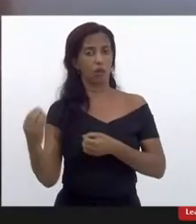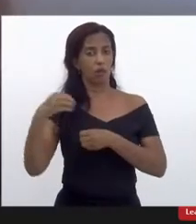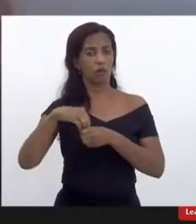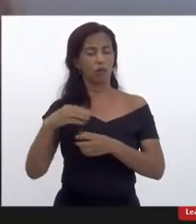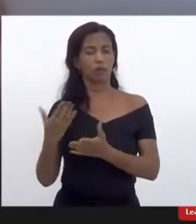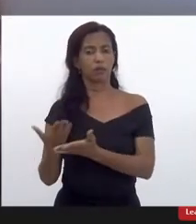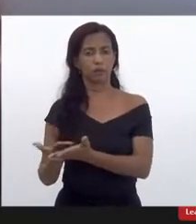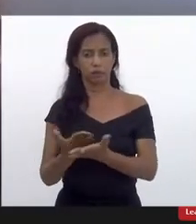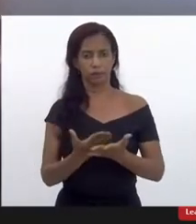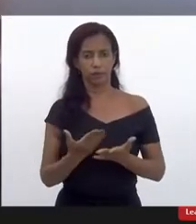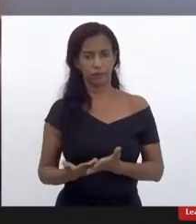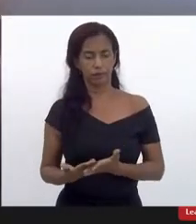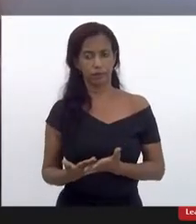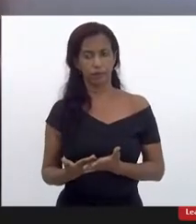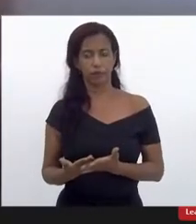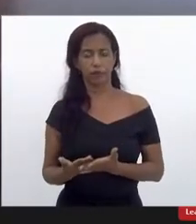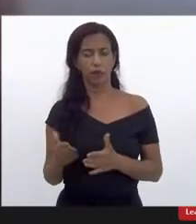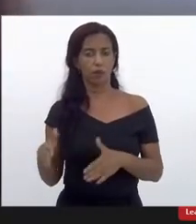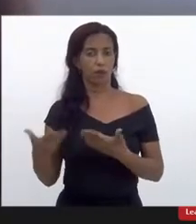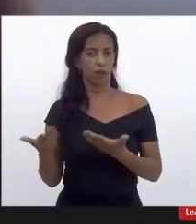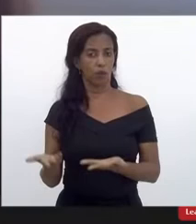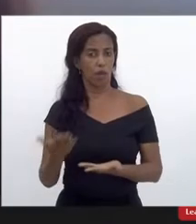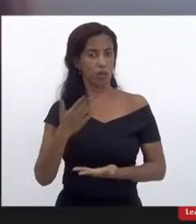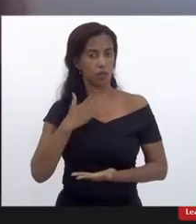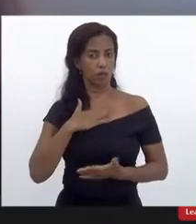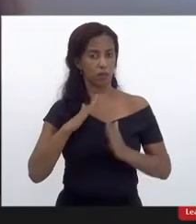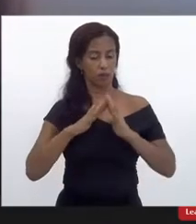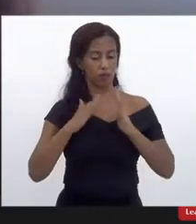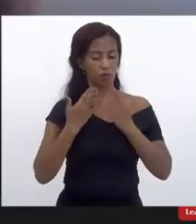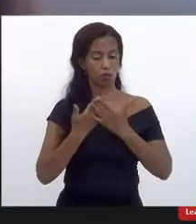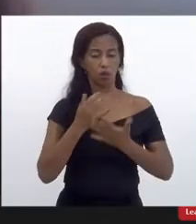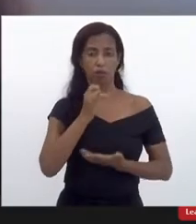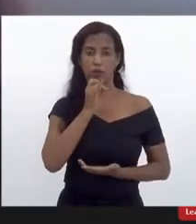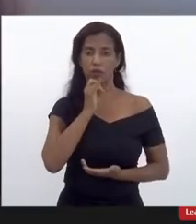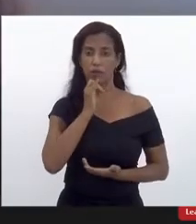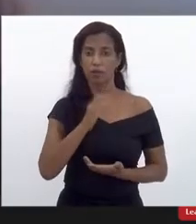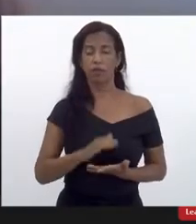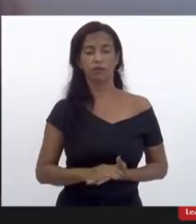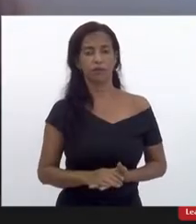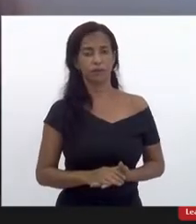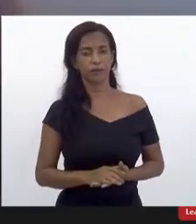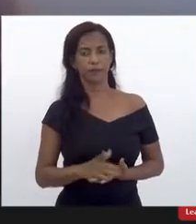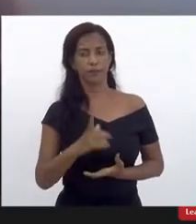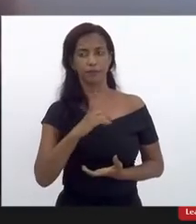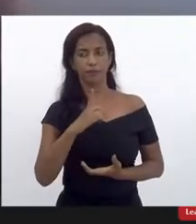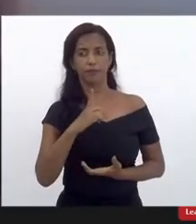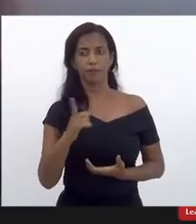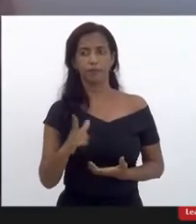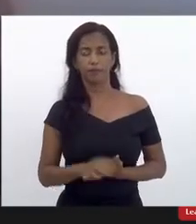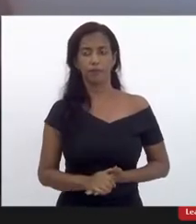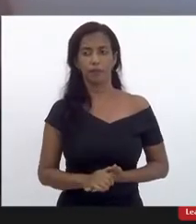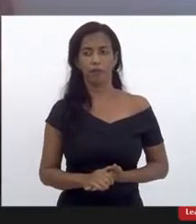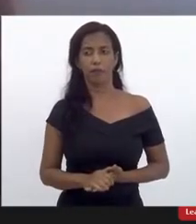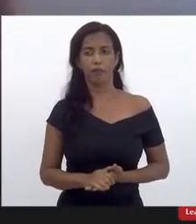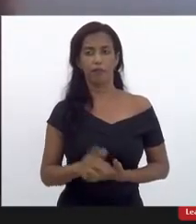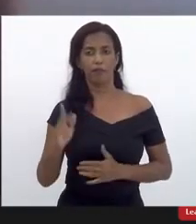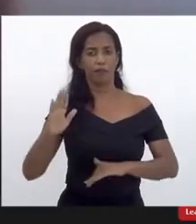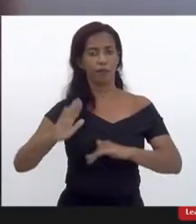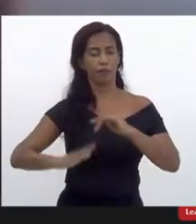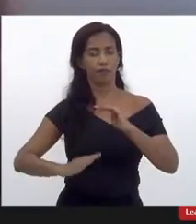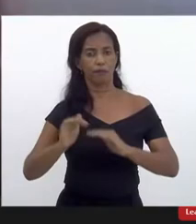unidades. No caso aqui da minha unidade, eu vou dar um exemplo, tem lá o cargo